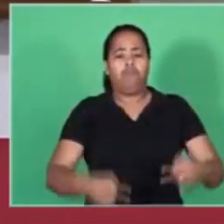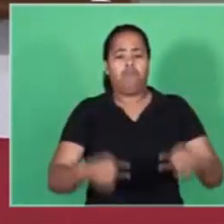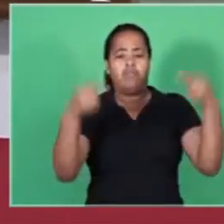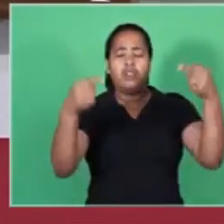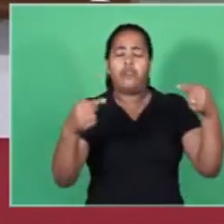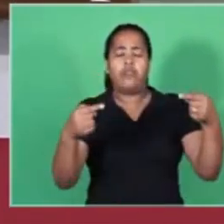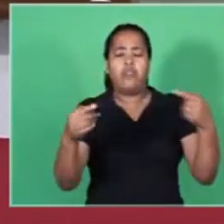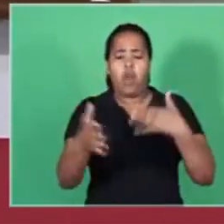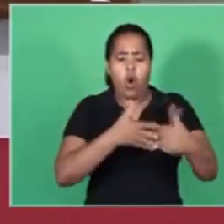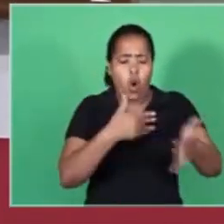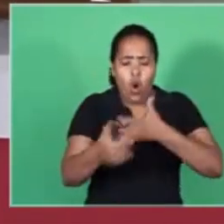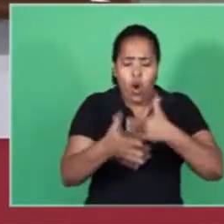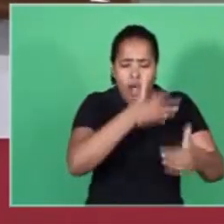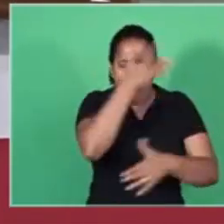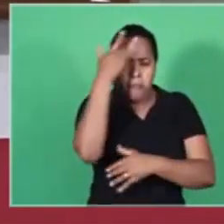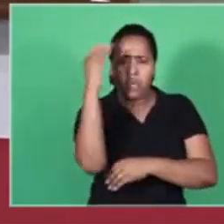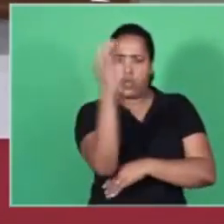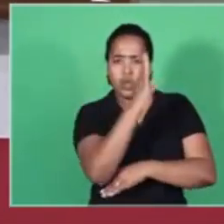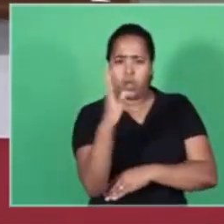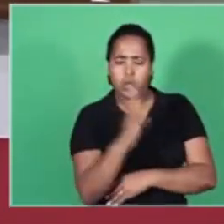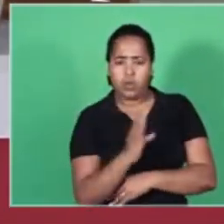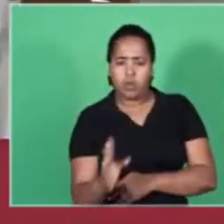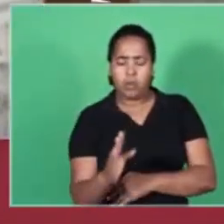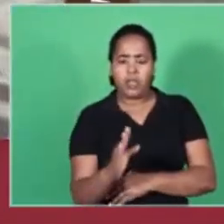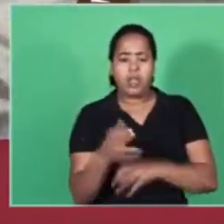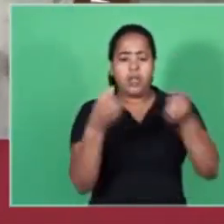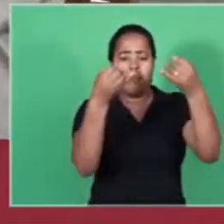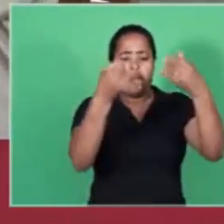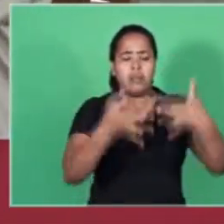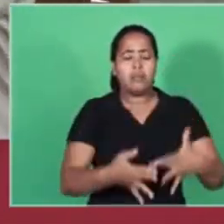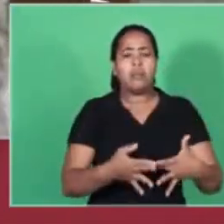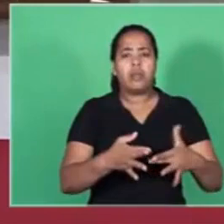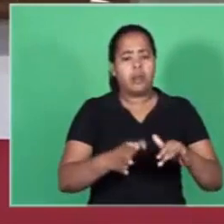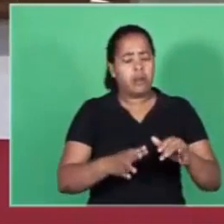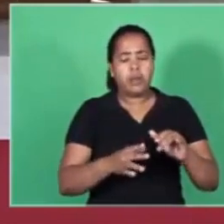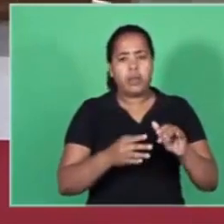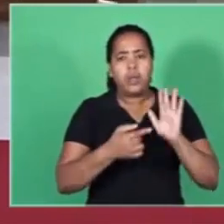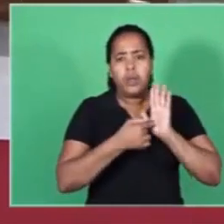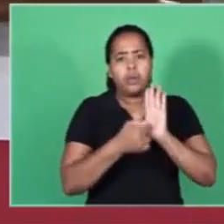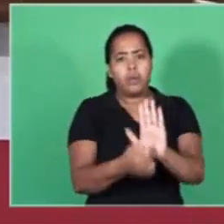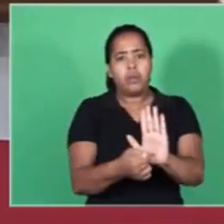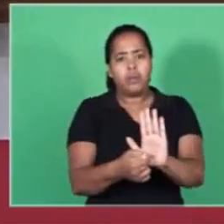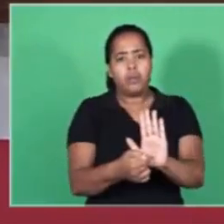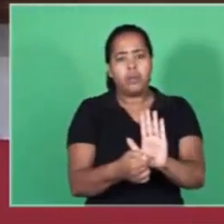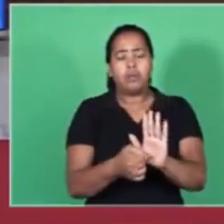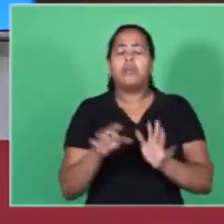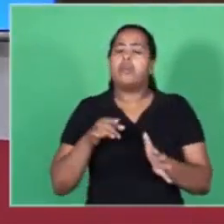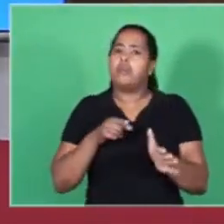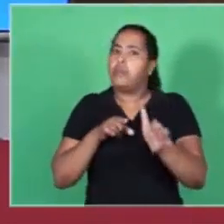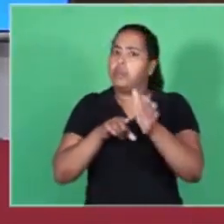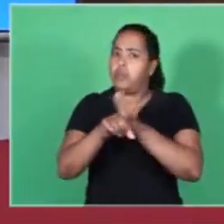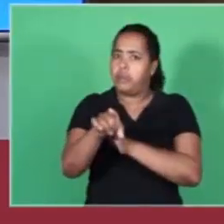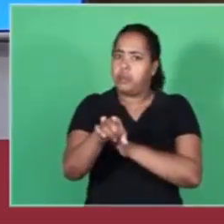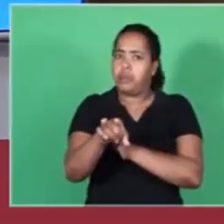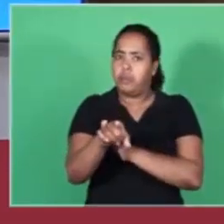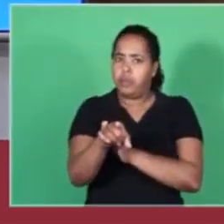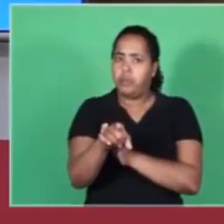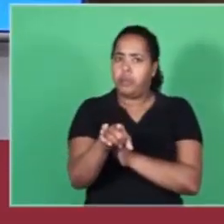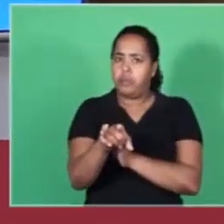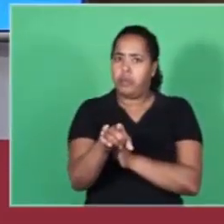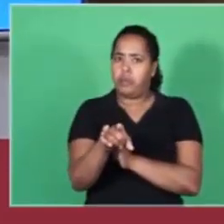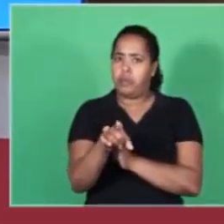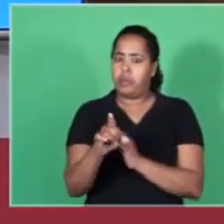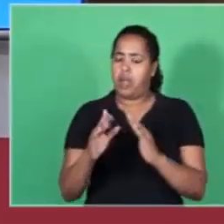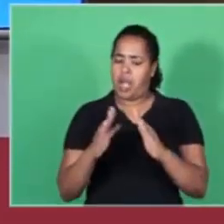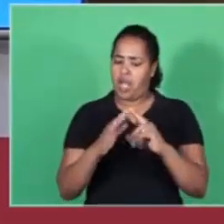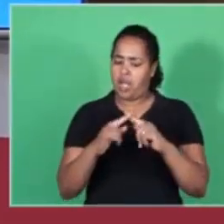me ouvindo, para desdizer o que eu estou dizendo. Aí eu pergunto, a igreja vai viver